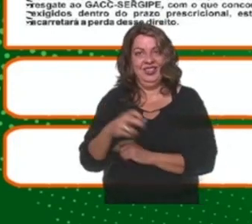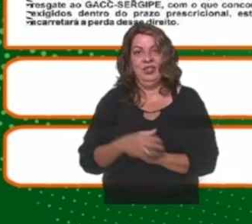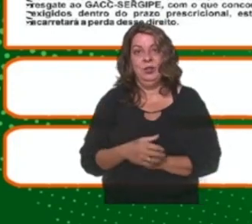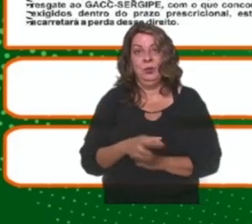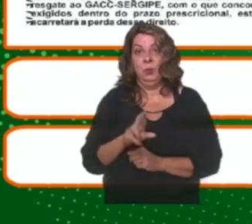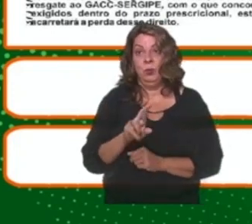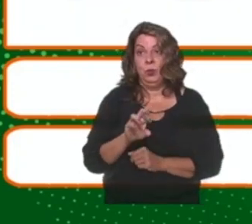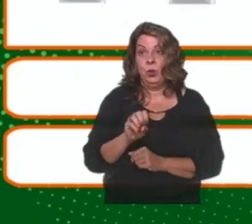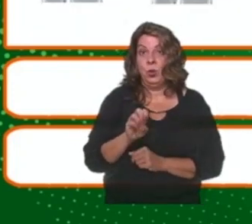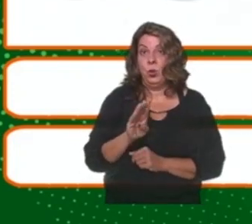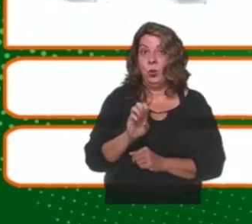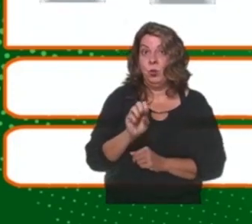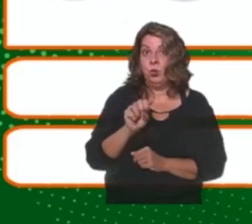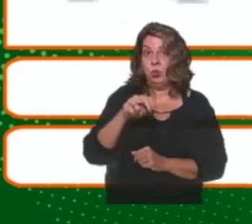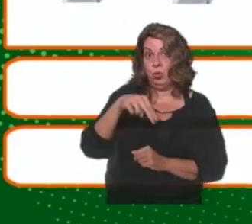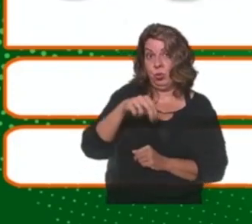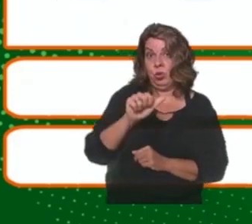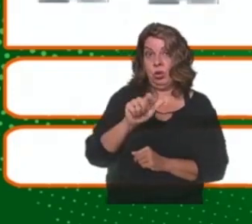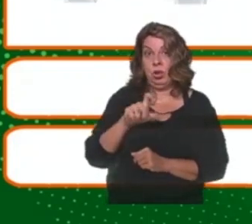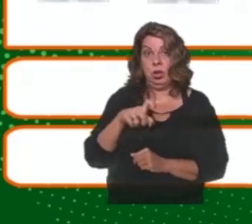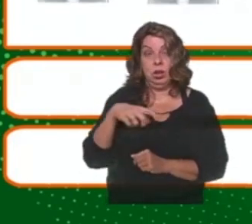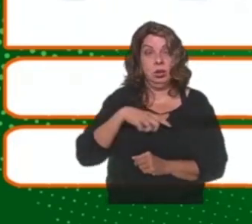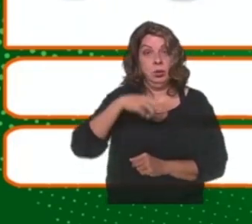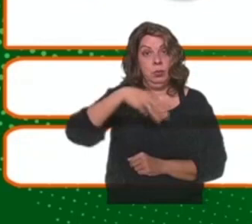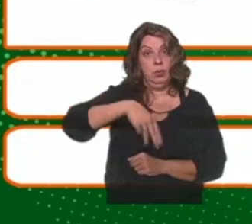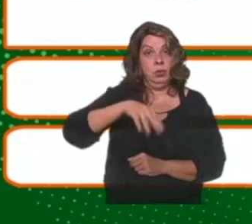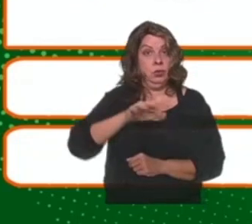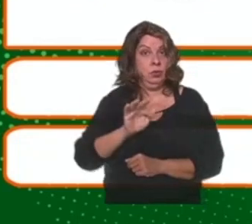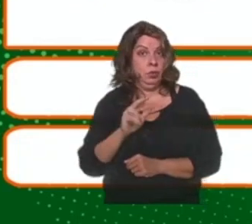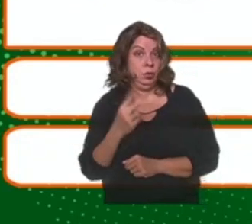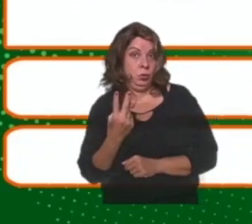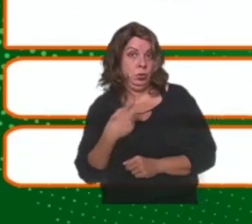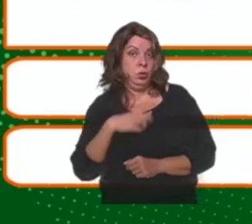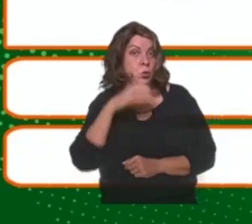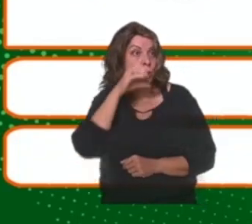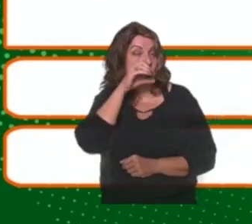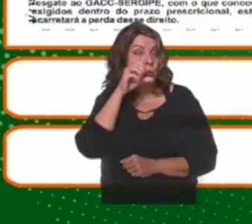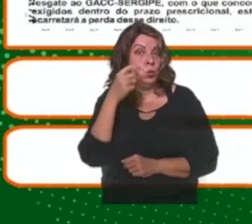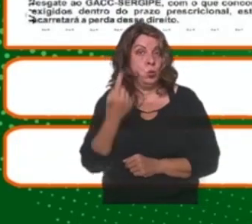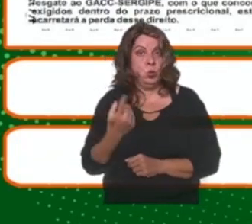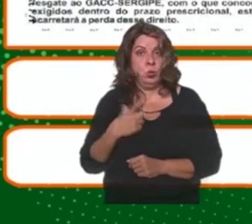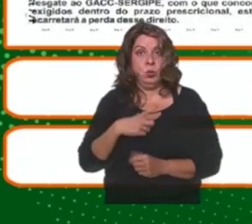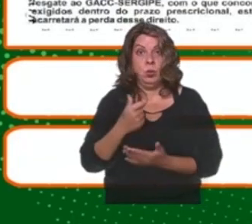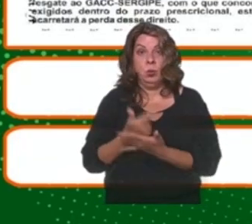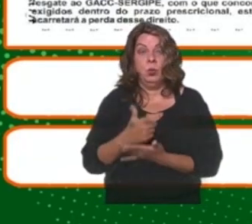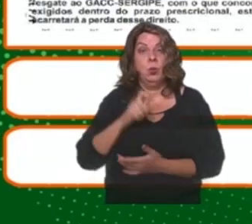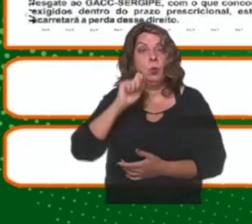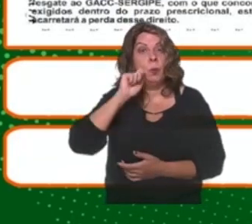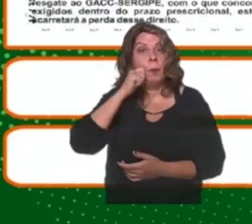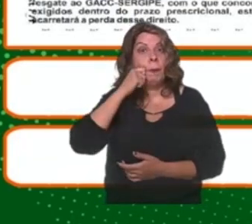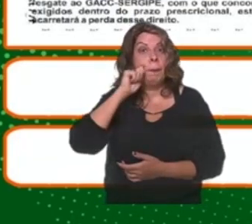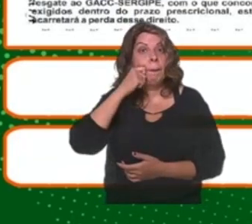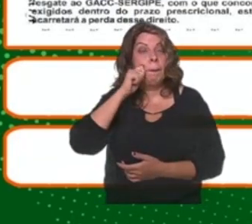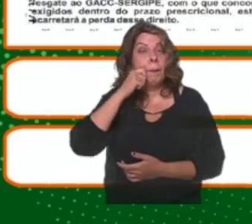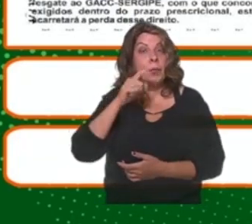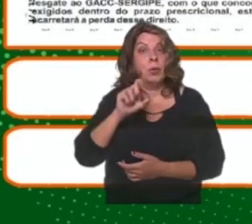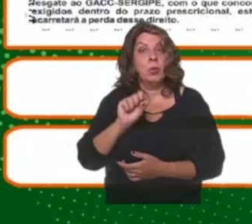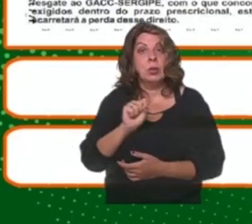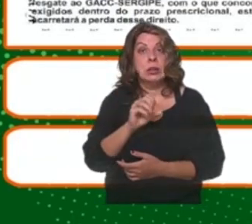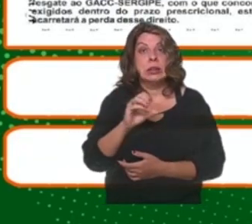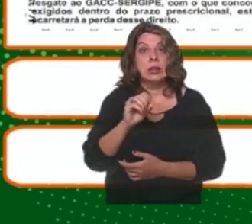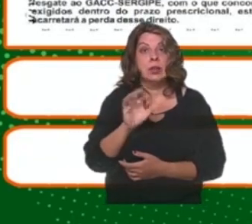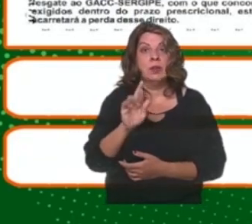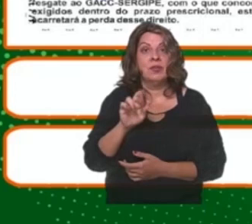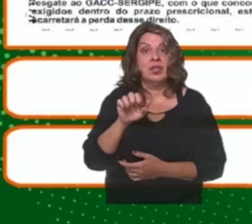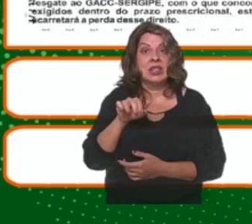011955, Robson Alex, é do Marcos Freire 2, Regional Socorro 1, adquiriu na Panificação São Francisco. Menino, o povo foi